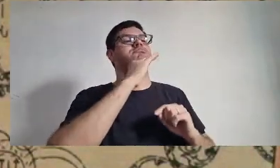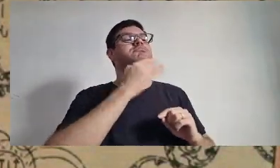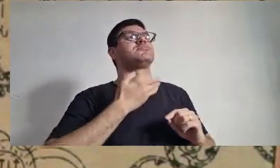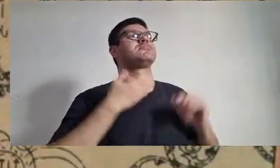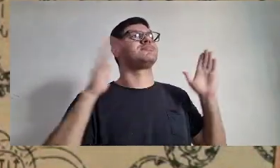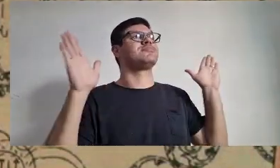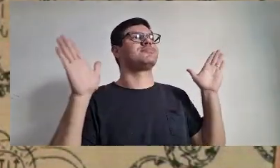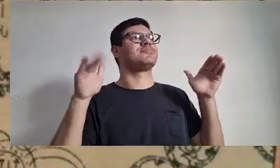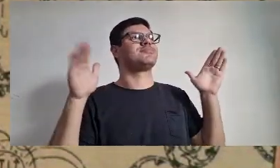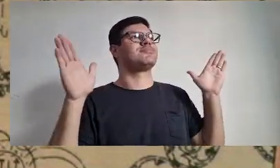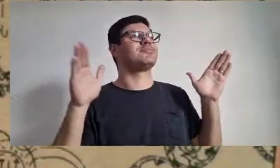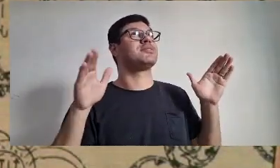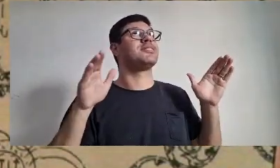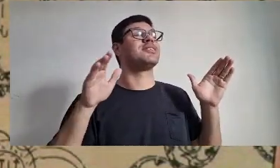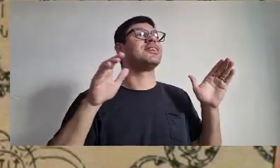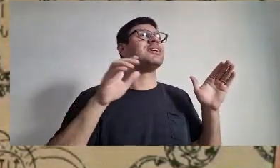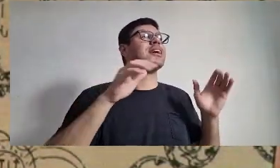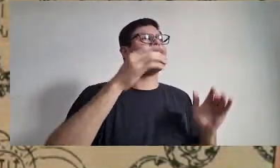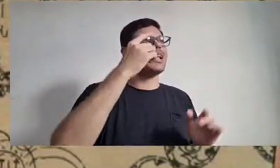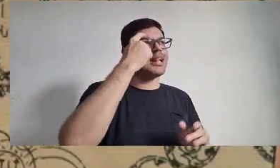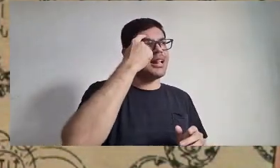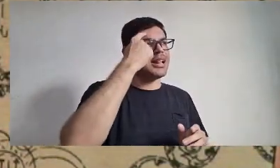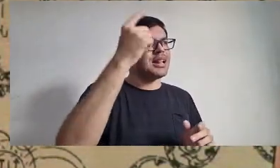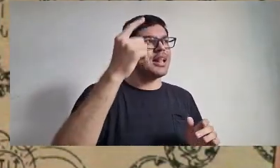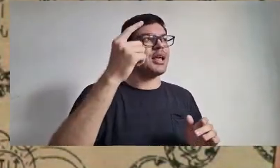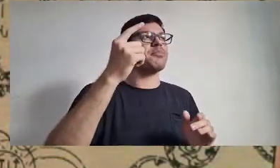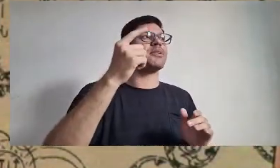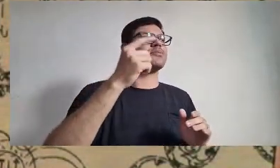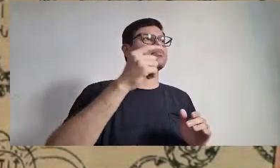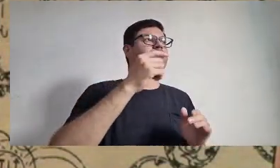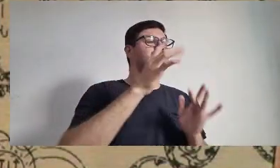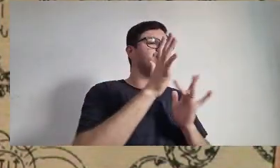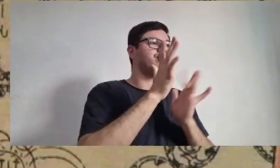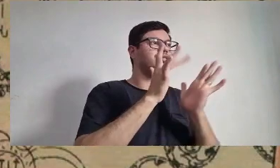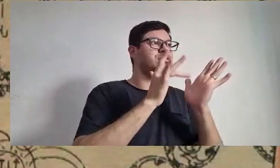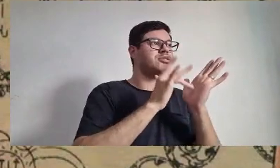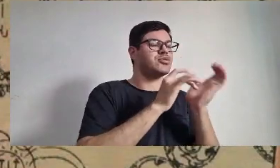O selo, a água, o vento, tudo isso